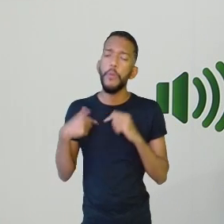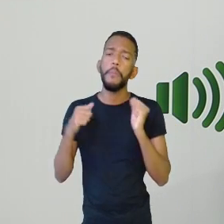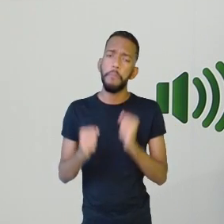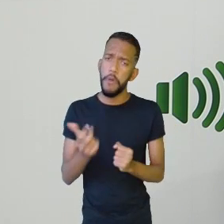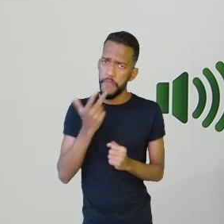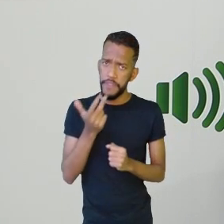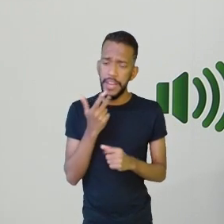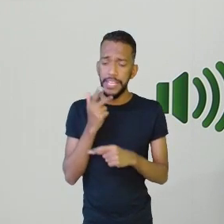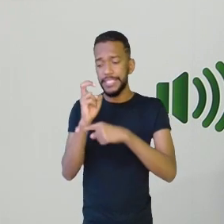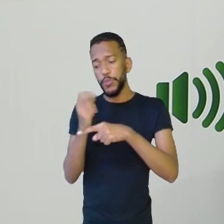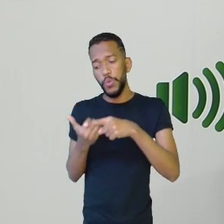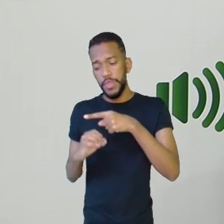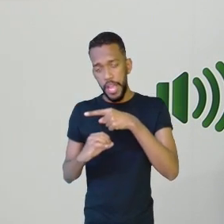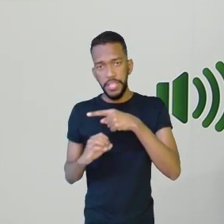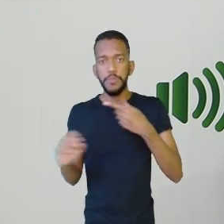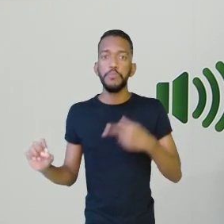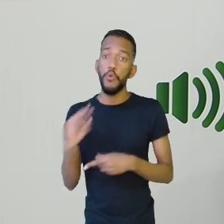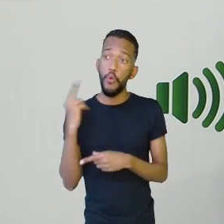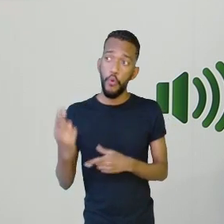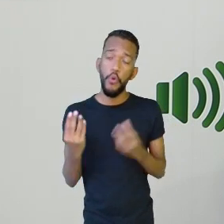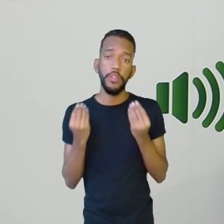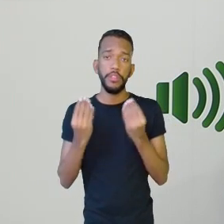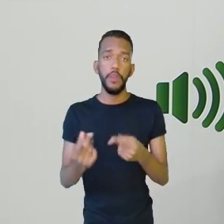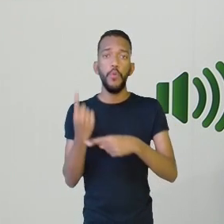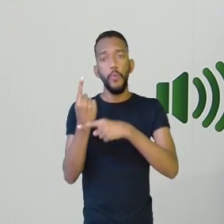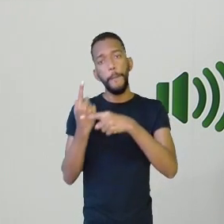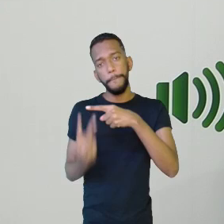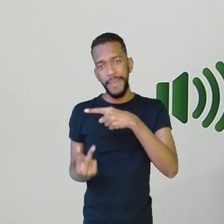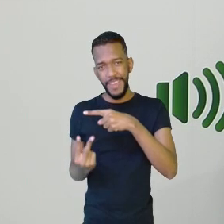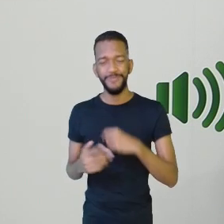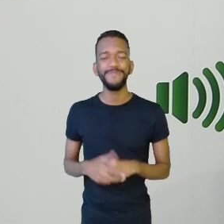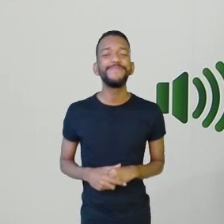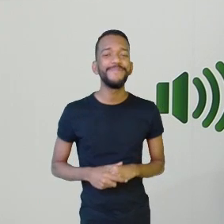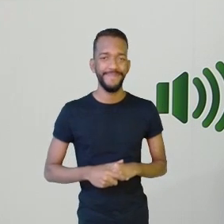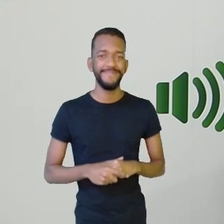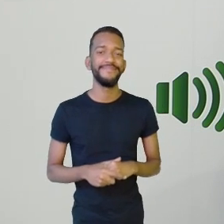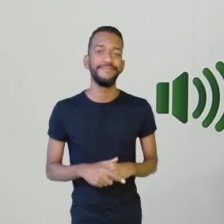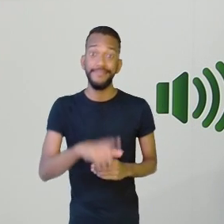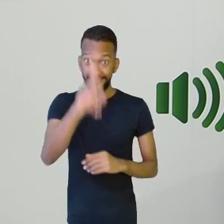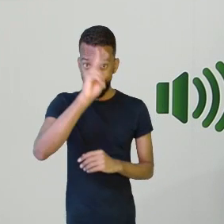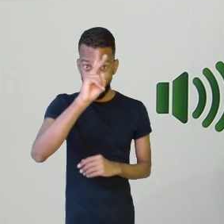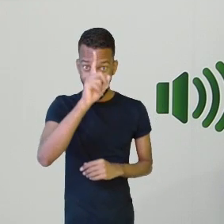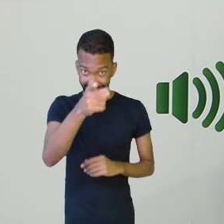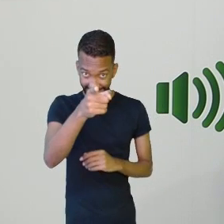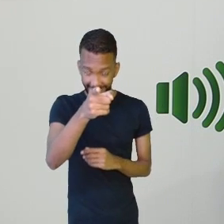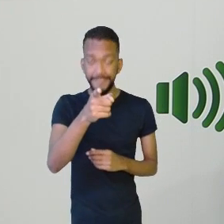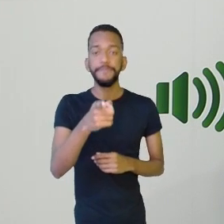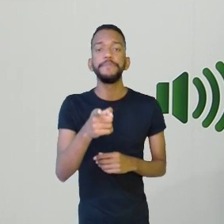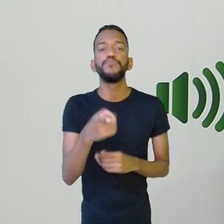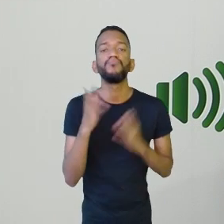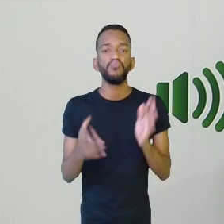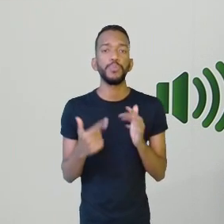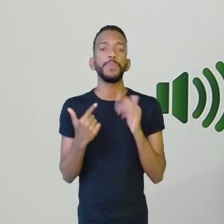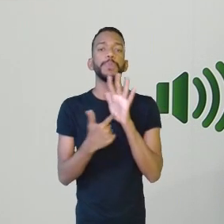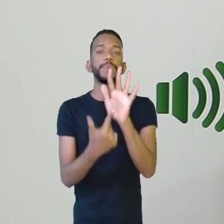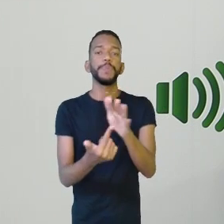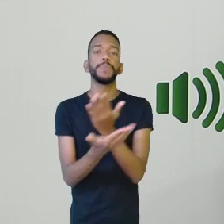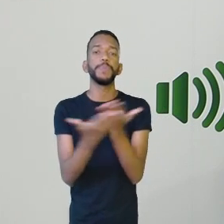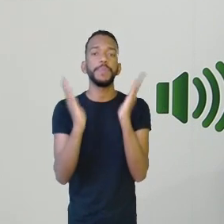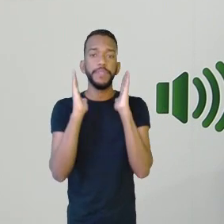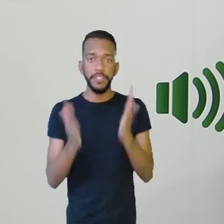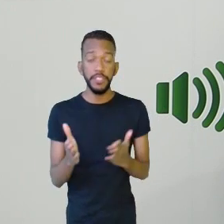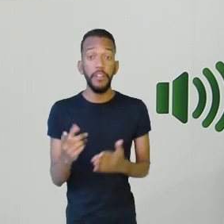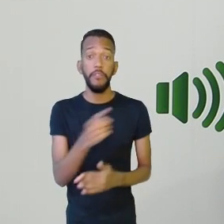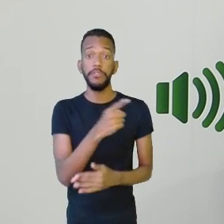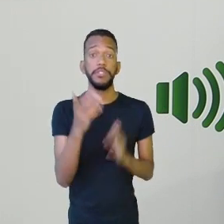dizer, ou dizer que ele deu um meio para o irmão. Correto? Lembraram, não foi? Como eu mostrei aqui e vocês